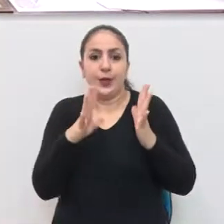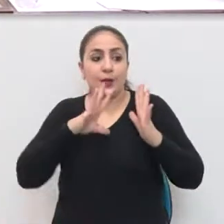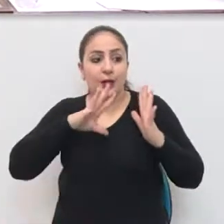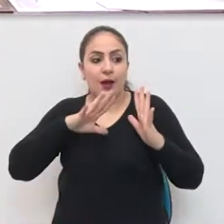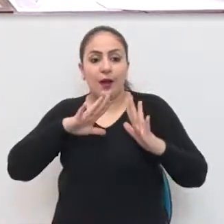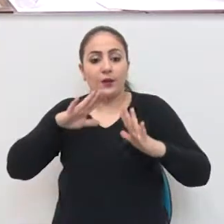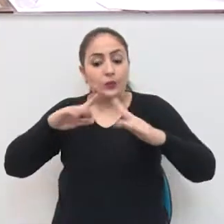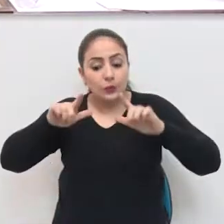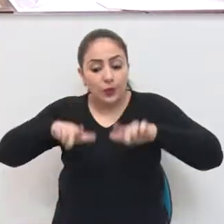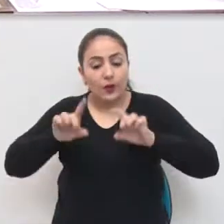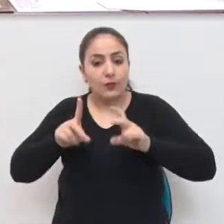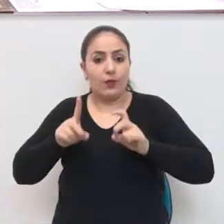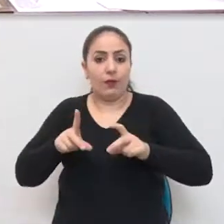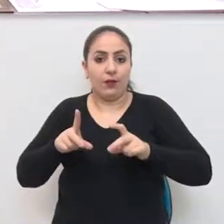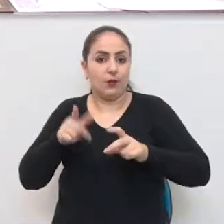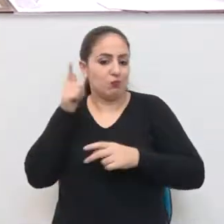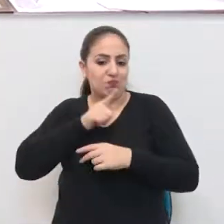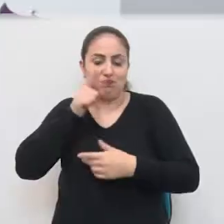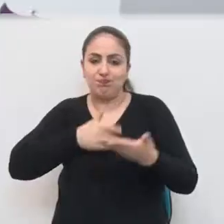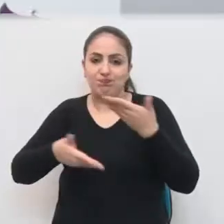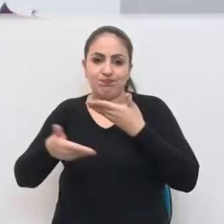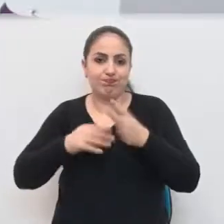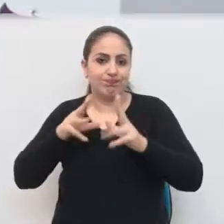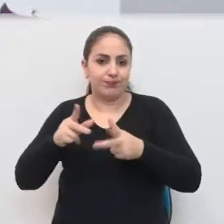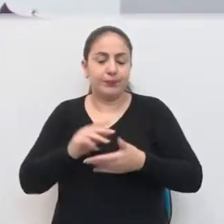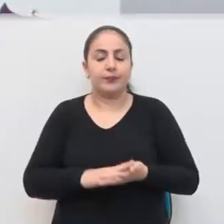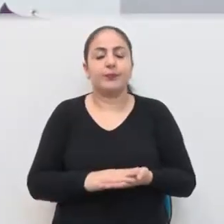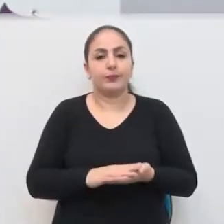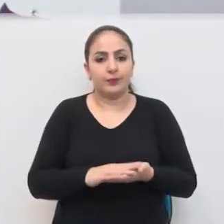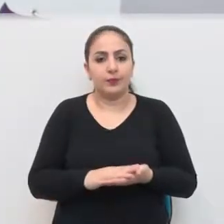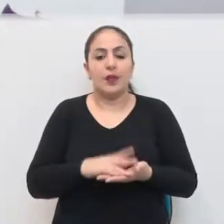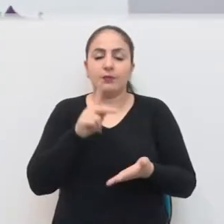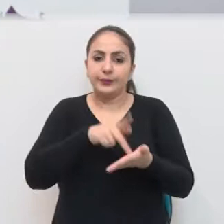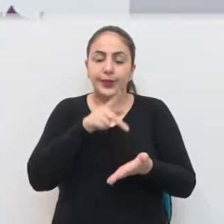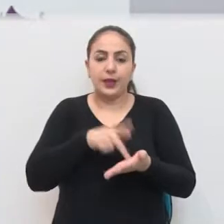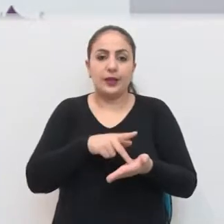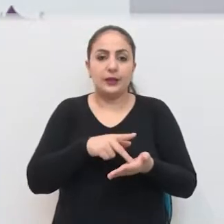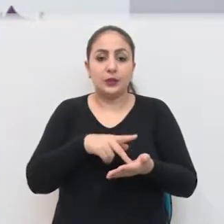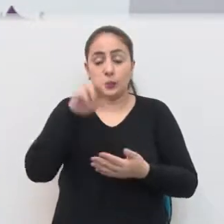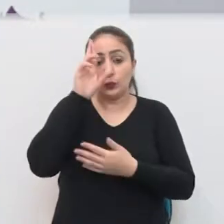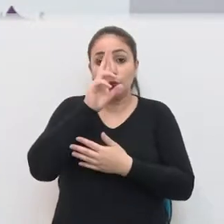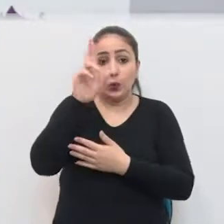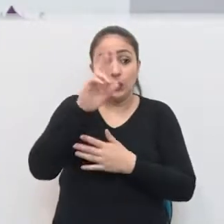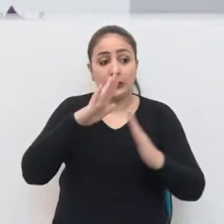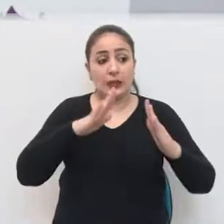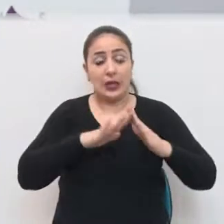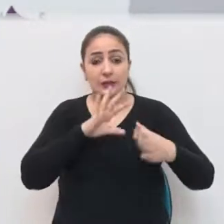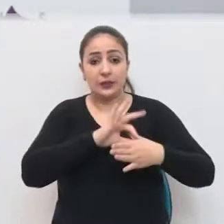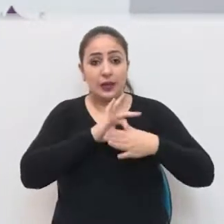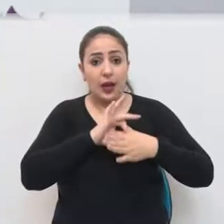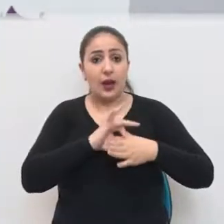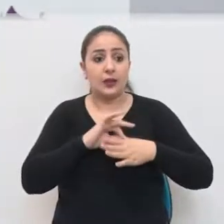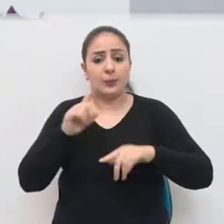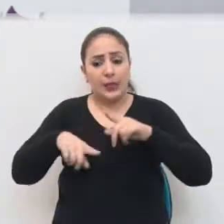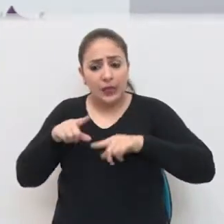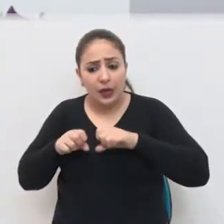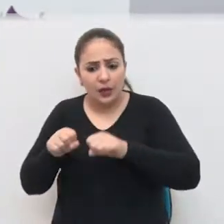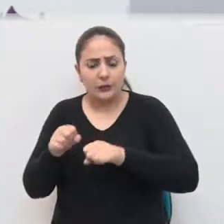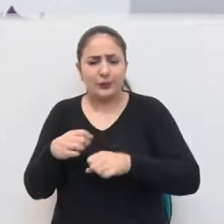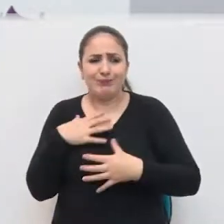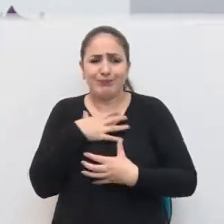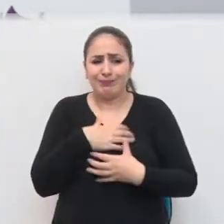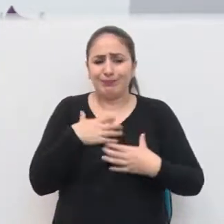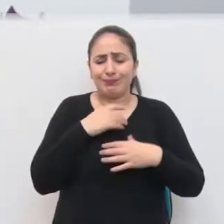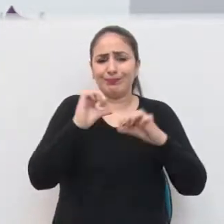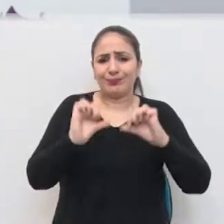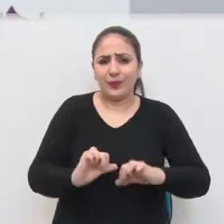conseguirão atender todas as obrigações. Realmente, os nossos donos de açougue, nos nossos bairros e vilas de Passo Fundo, ficaram revoltados